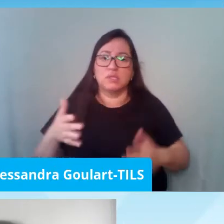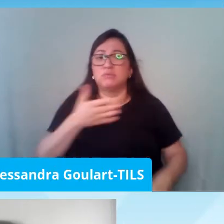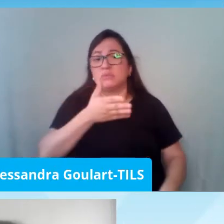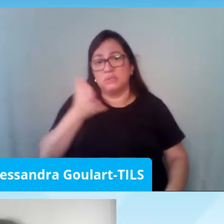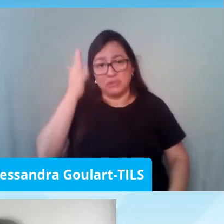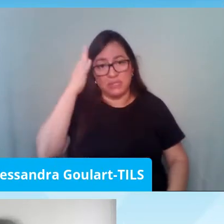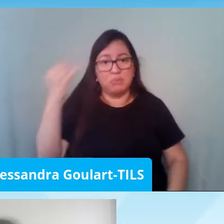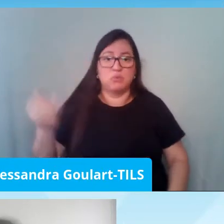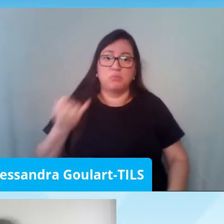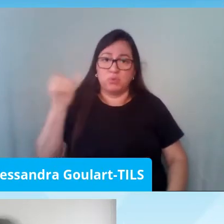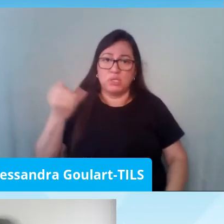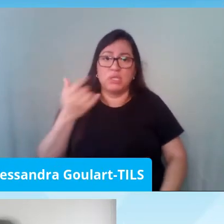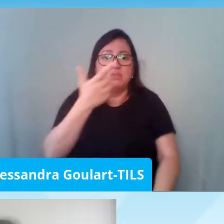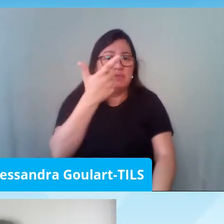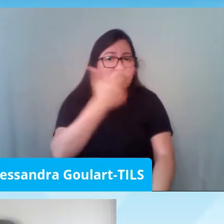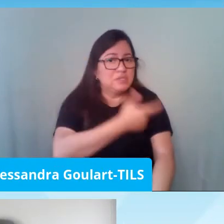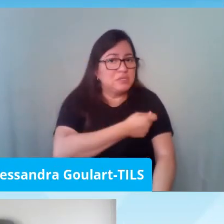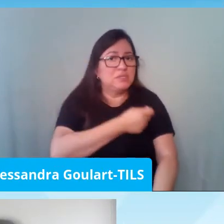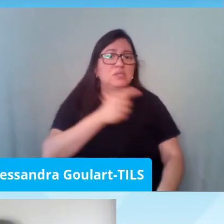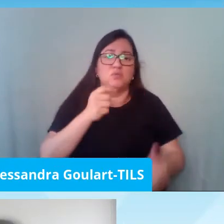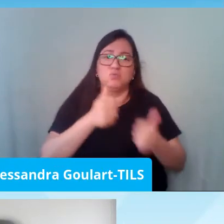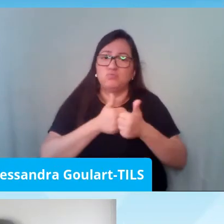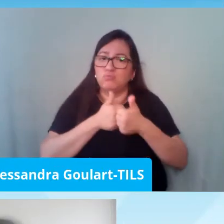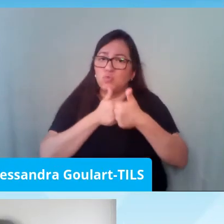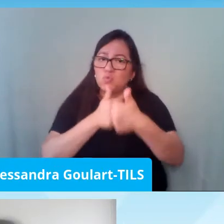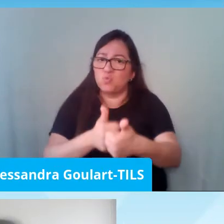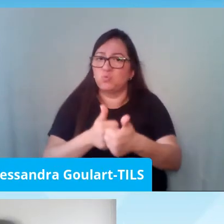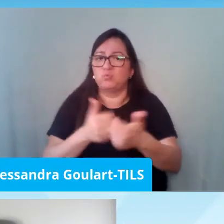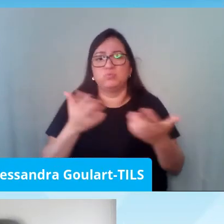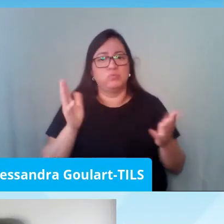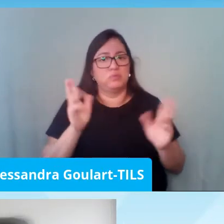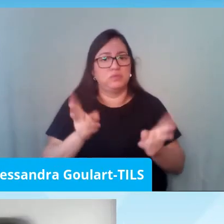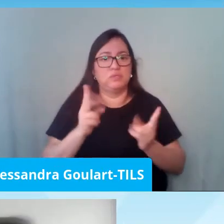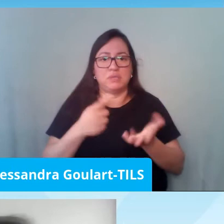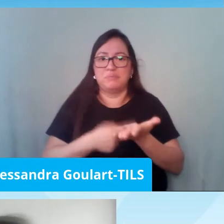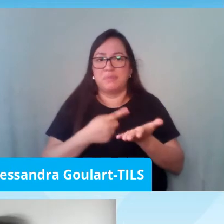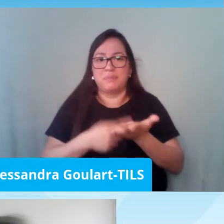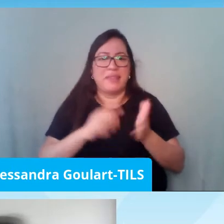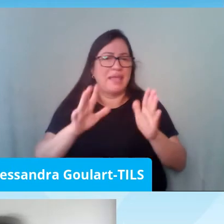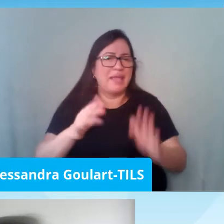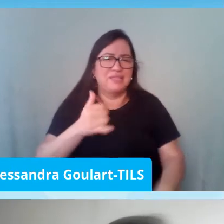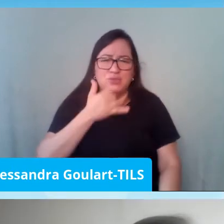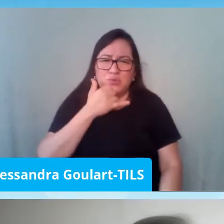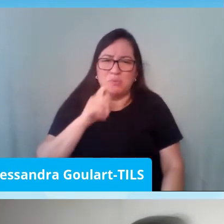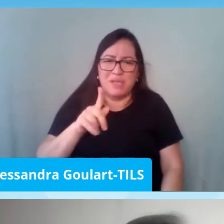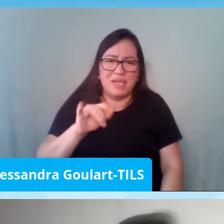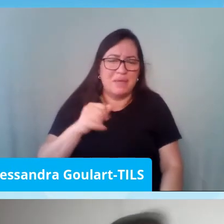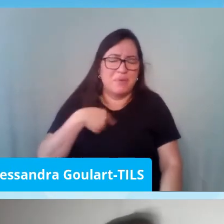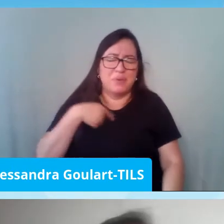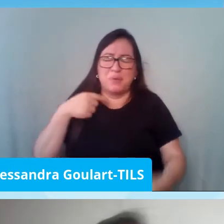estar acompanhando as consultas. Gabi, desculpa, falei demais, né?